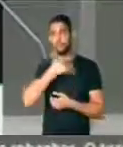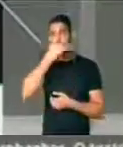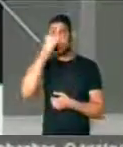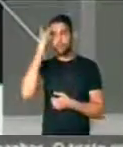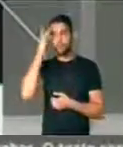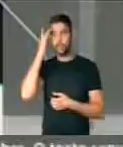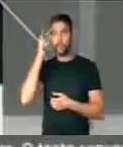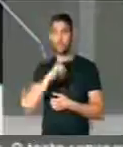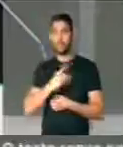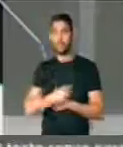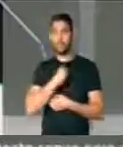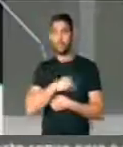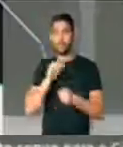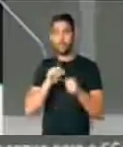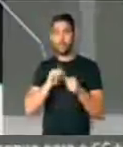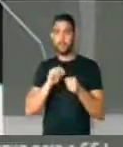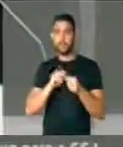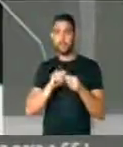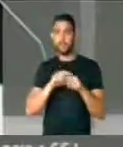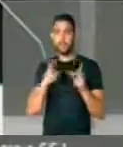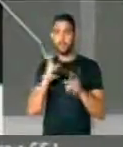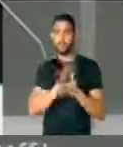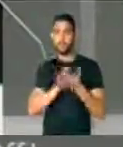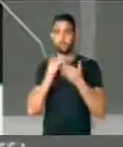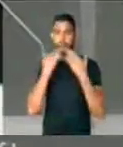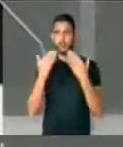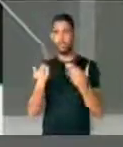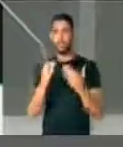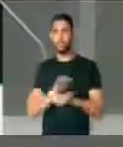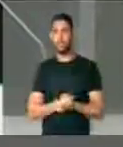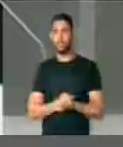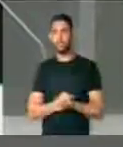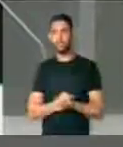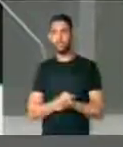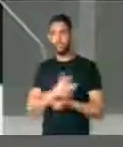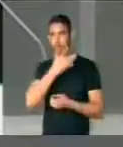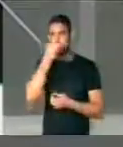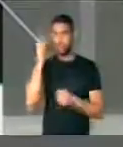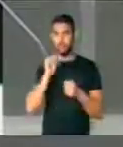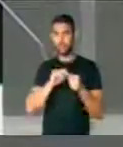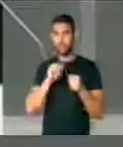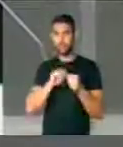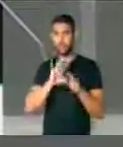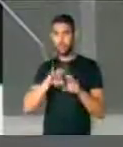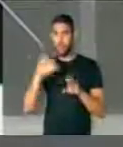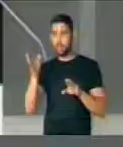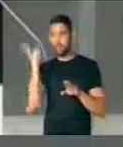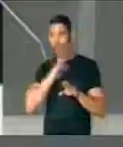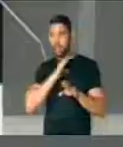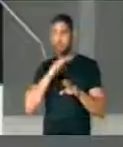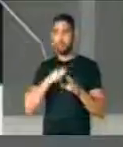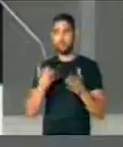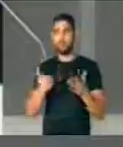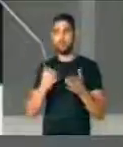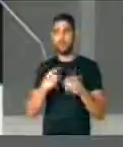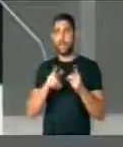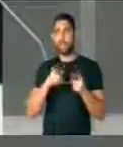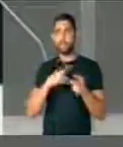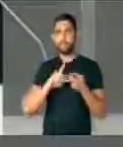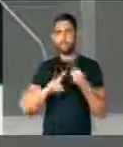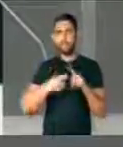Pessoas que estão agindo, mas não aparecem. E estão agindo para o lado do mal.